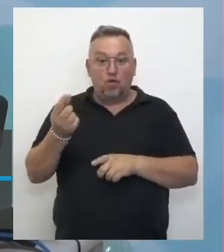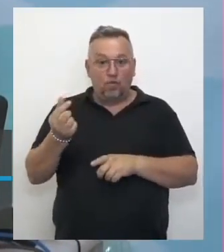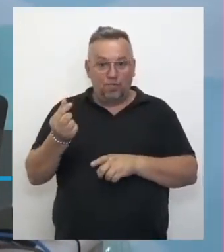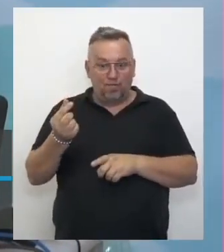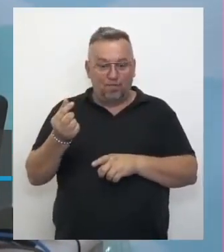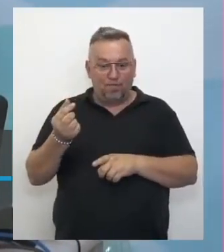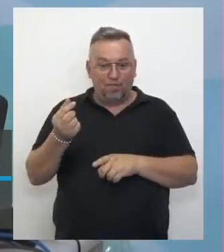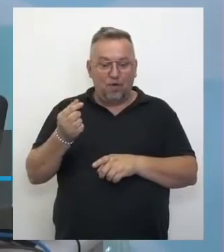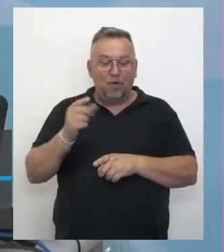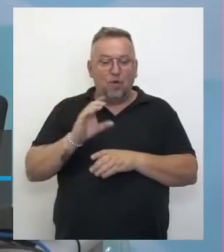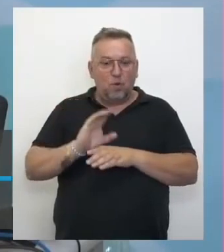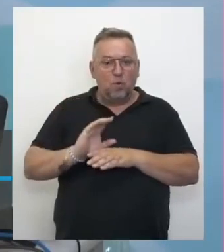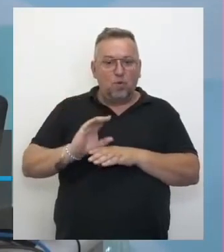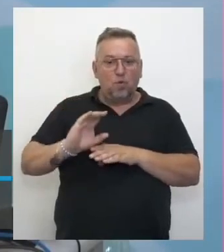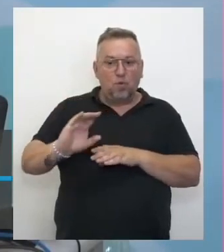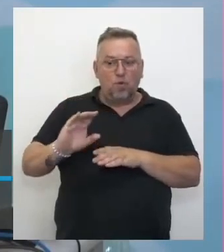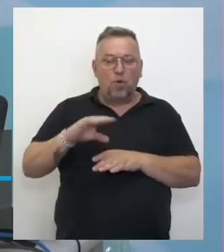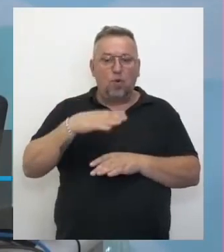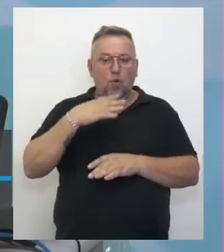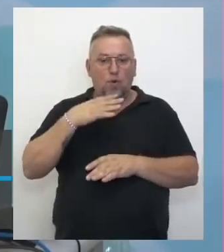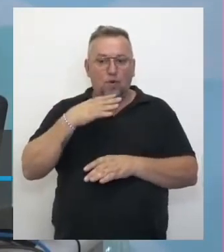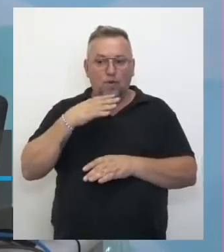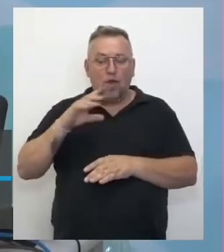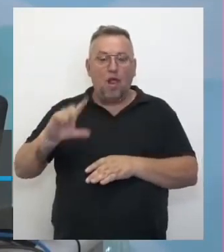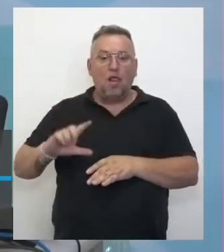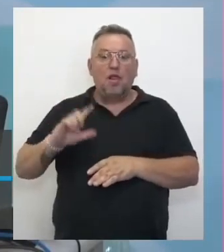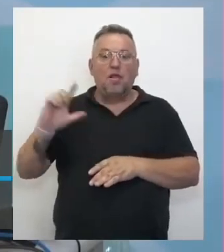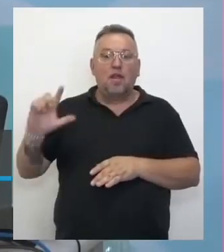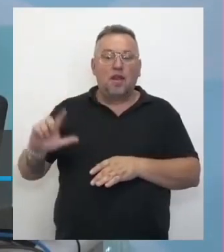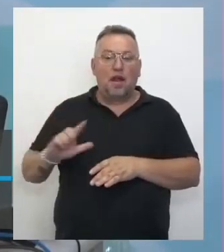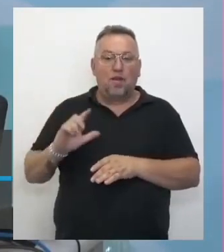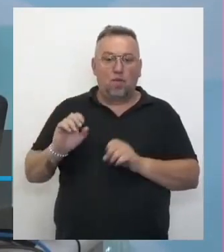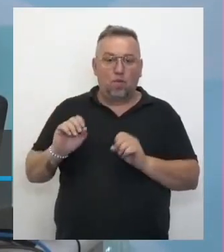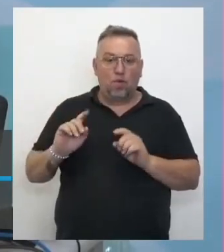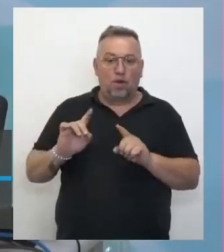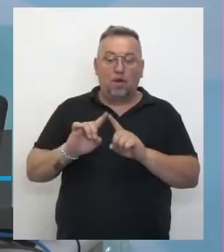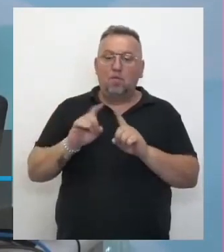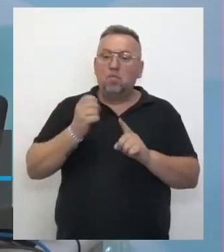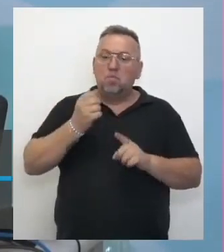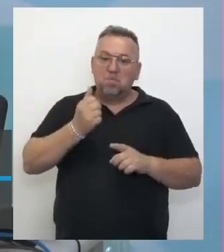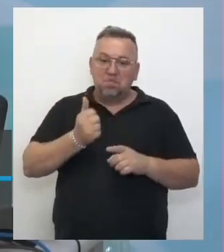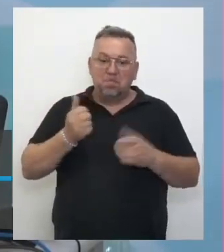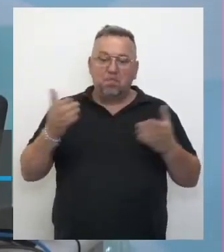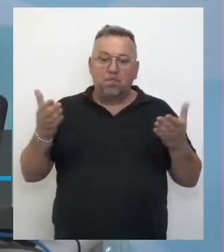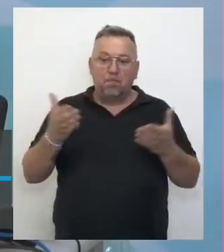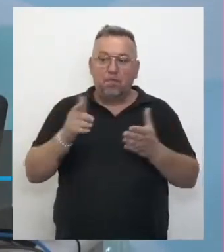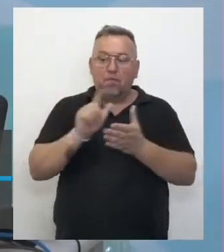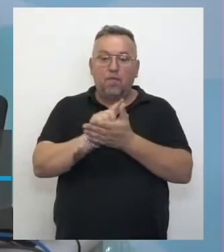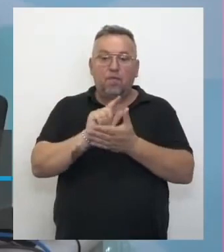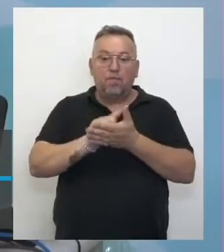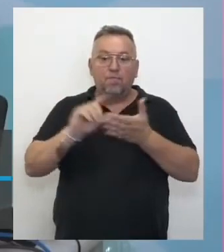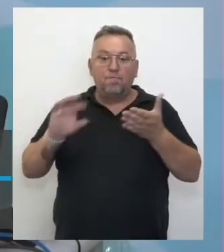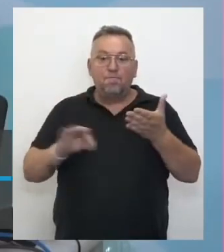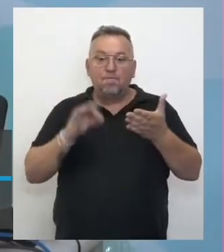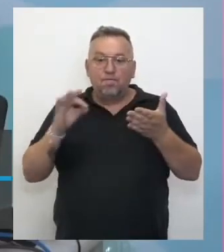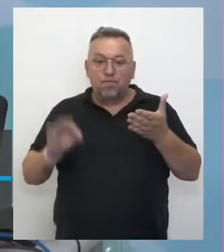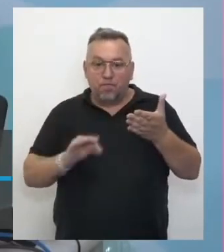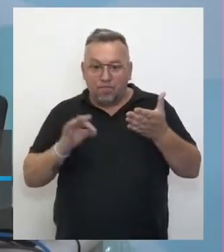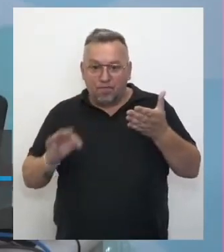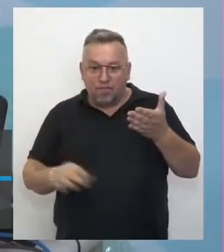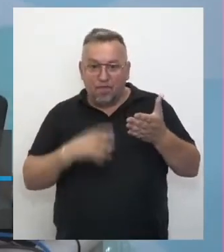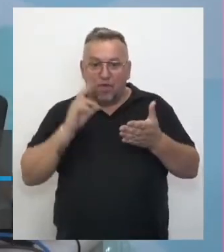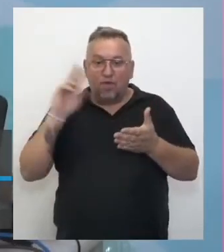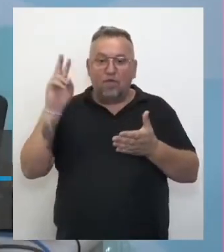dinheiro que participa, enfim, é um reconhecimento literário, tá bom? Então, muito bem. E abaixo-assinado, nós vamos ver aqui as